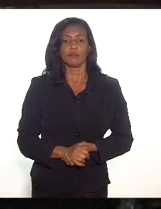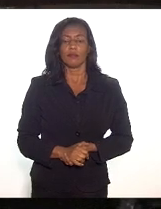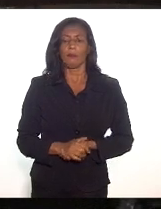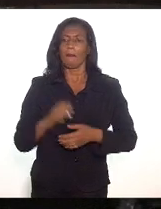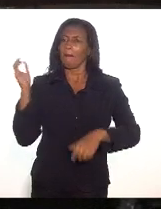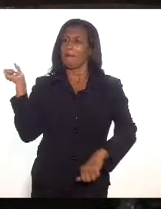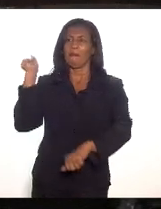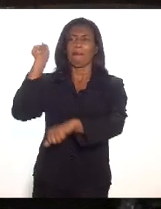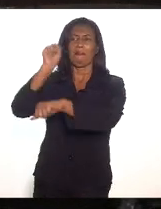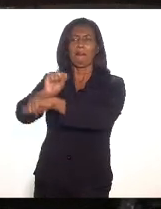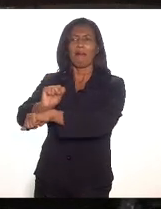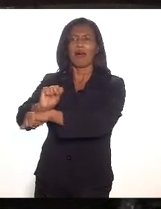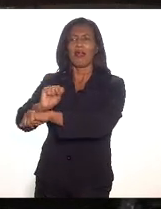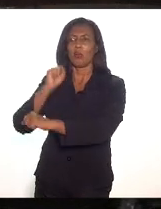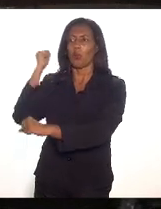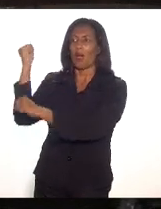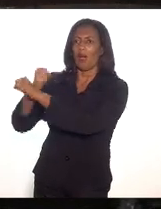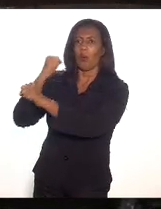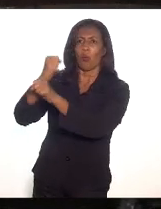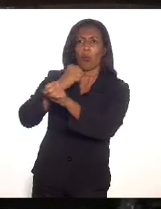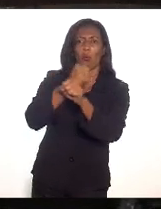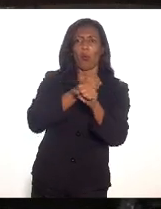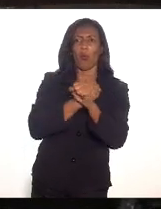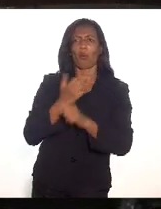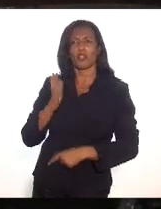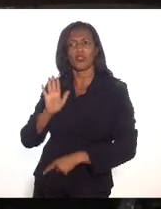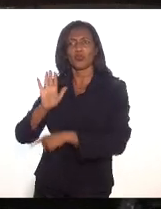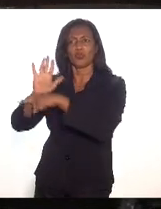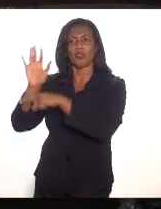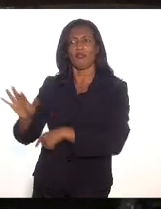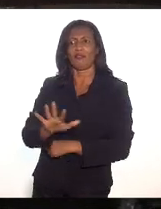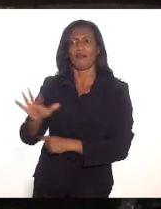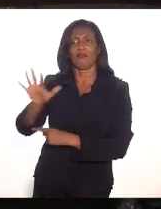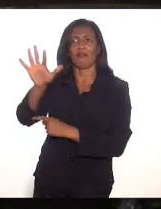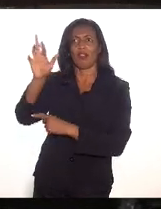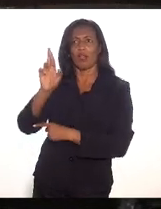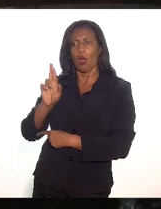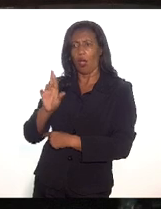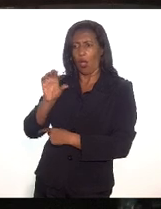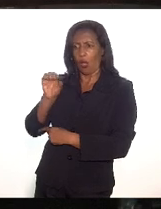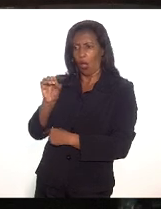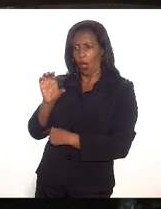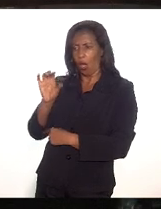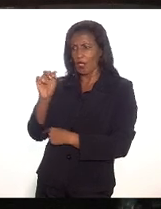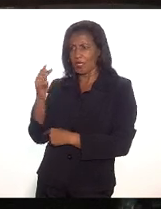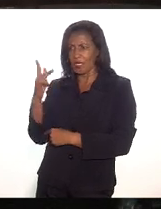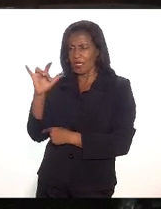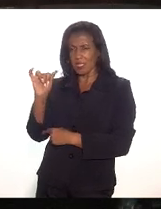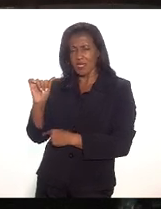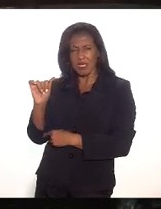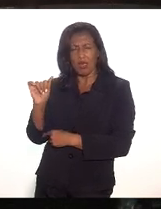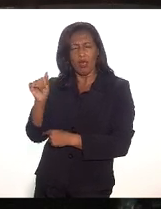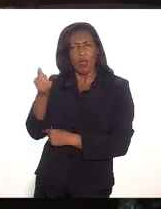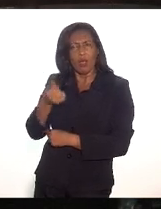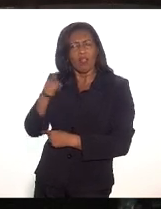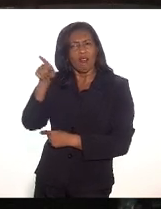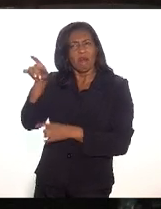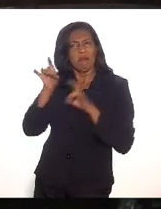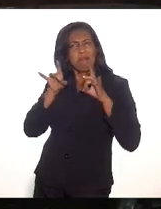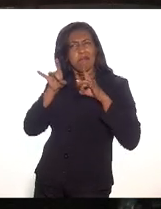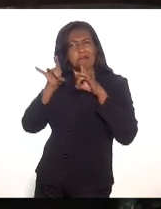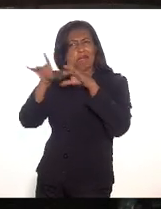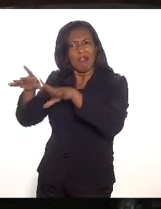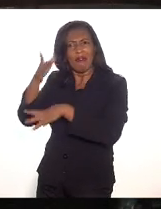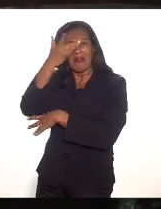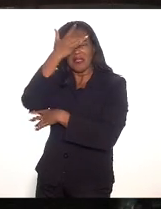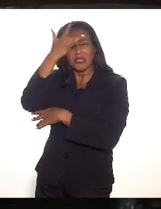paralisou todas as obras de saneamento da Rocinha, deixando aquela população imensa a